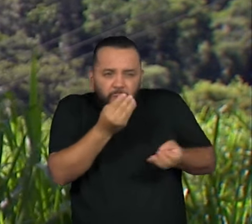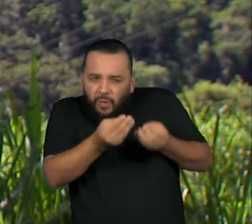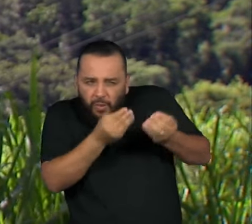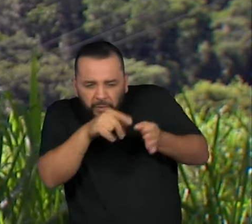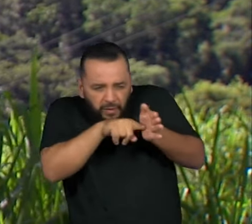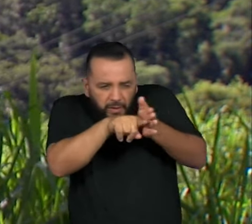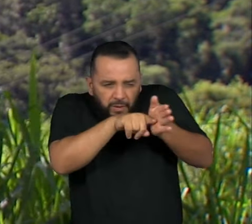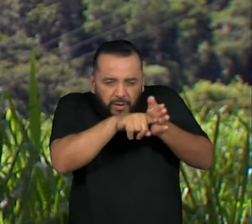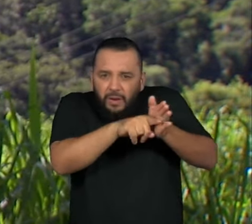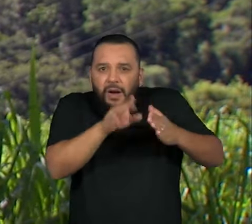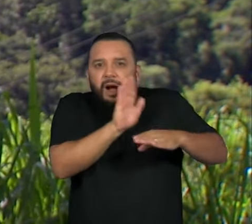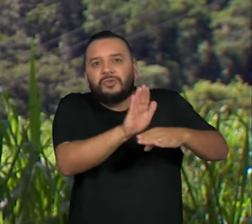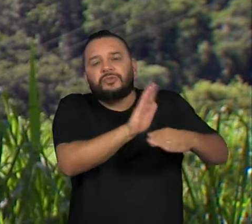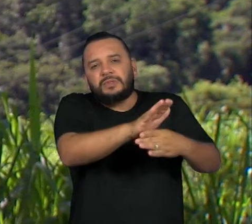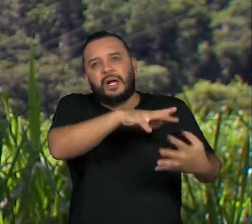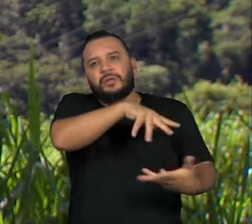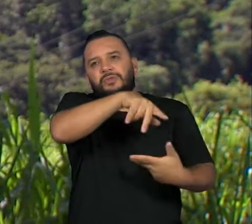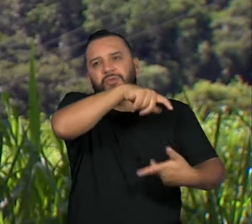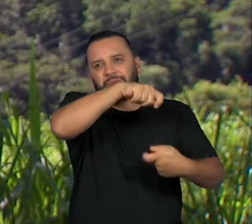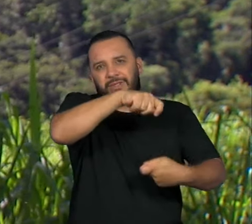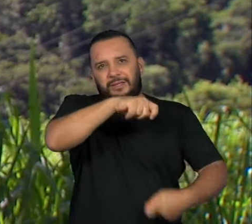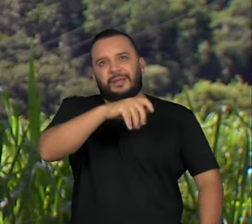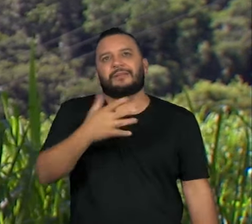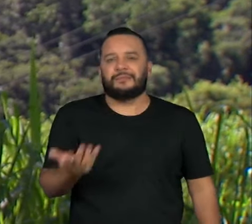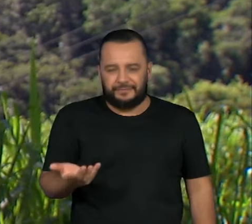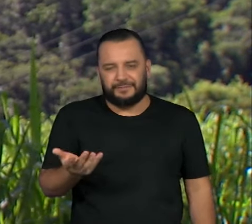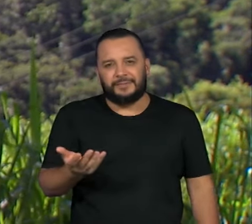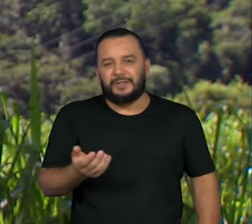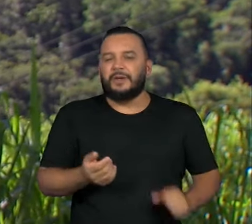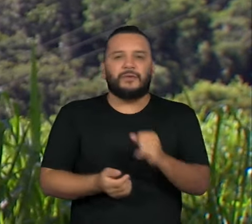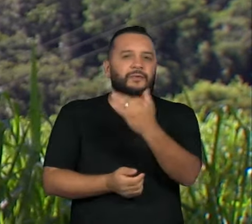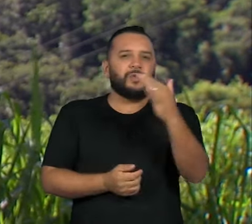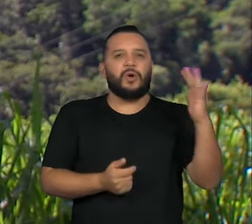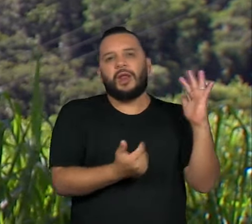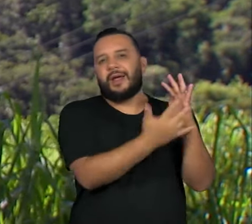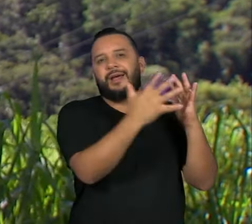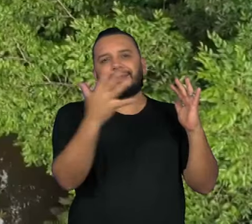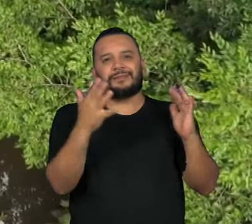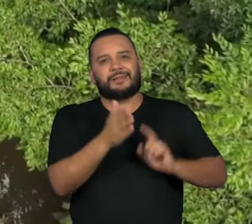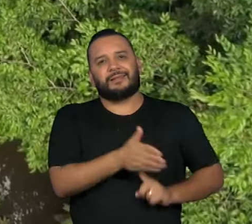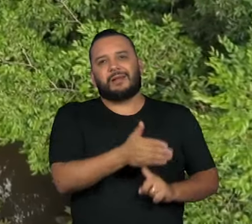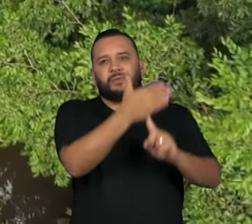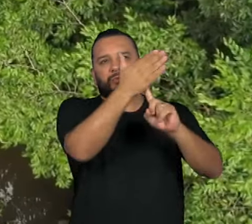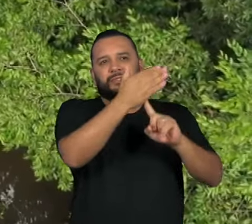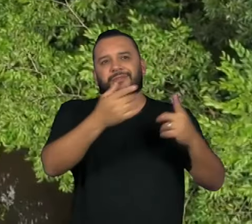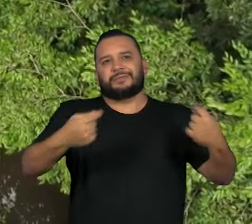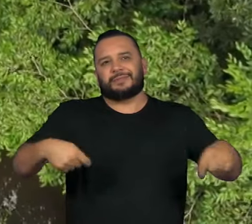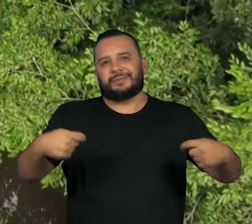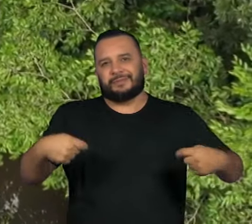que os pesquisadores chamaram de Smart Forests, as florestas inteligentes.